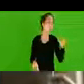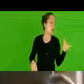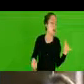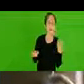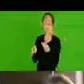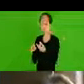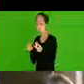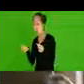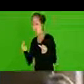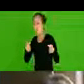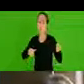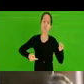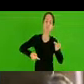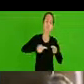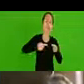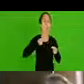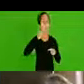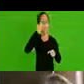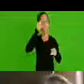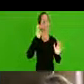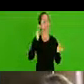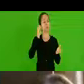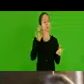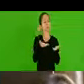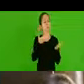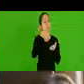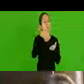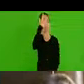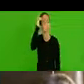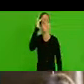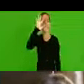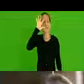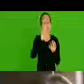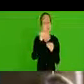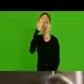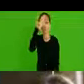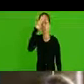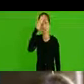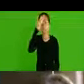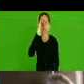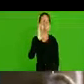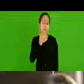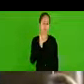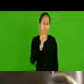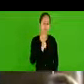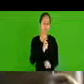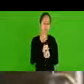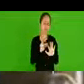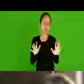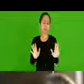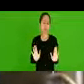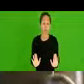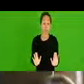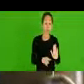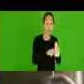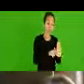já superado essas contradições, mas, claro, uma pesquisa quantitativa